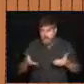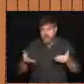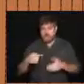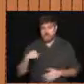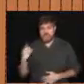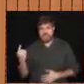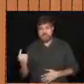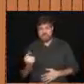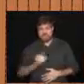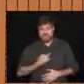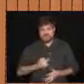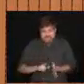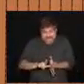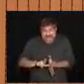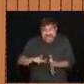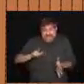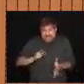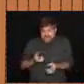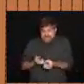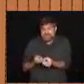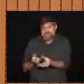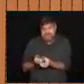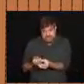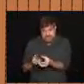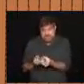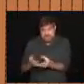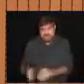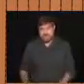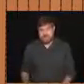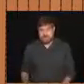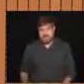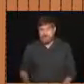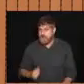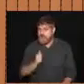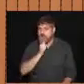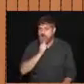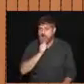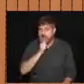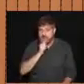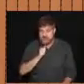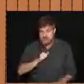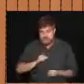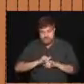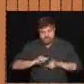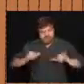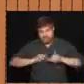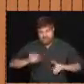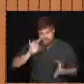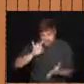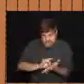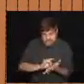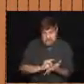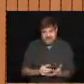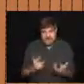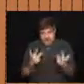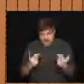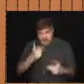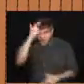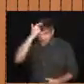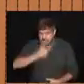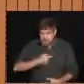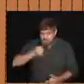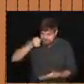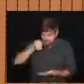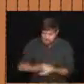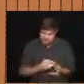nós estamos nos antecipando, esses dados não foram ainda divulgados nos dados oficiais. Como eu fiz na primeira